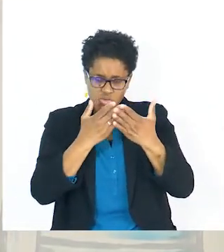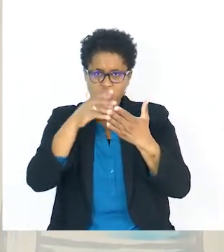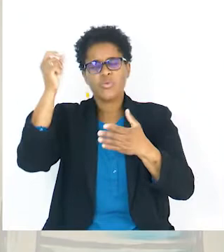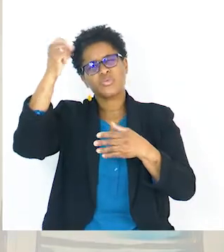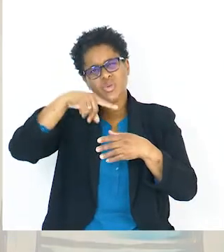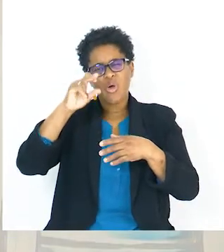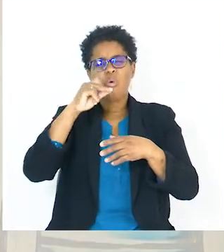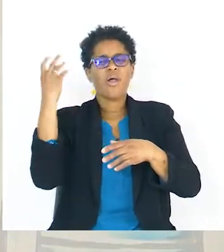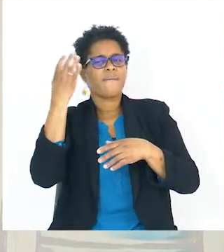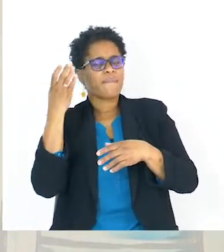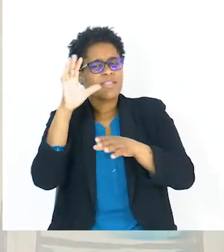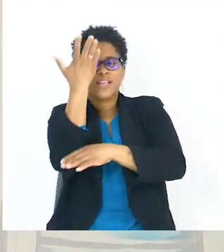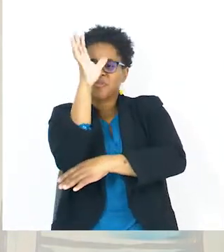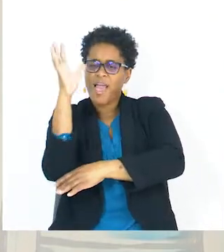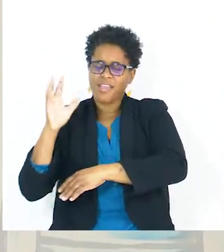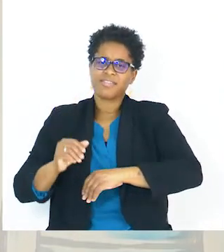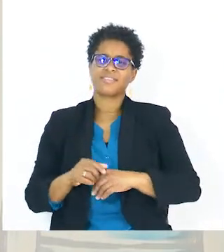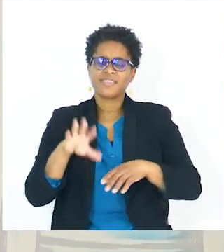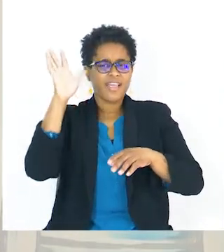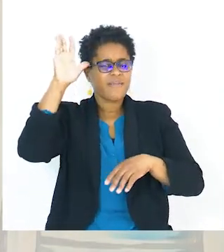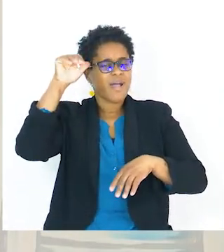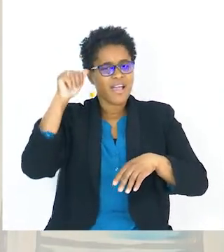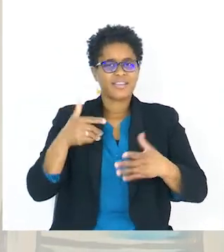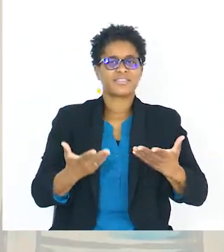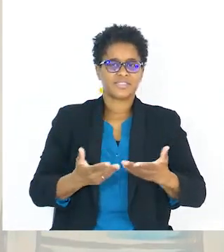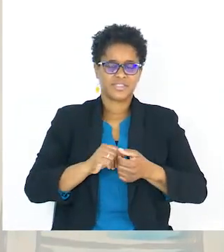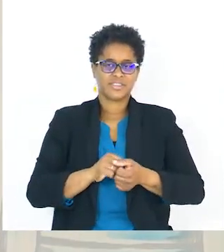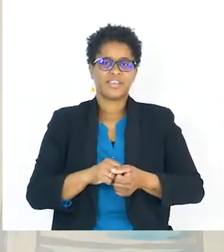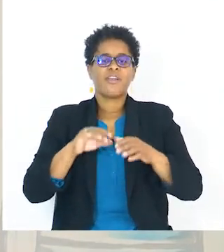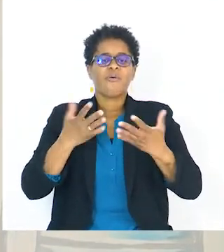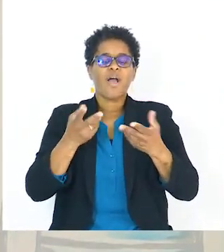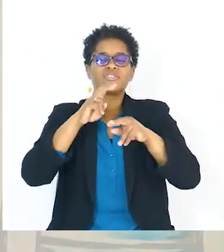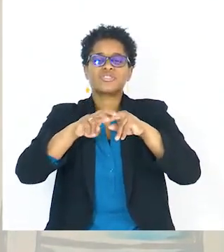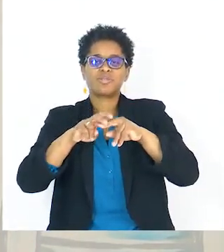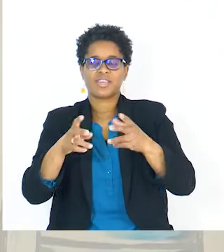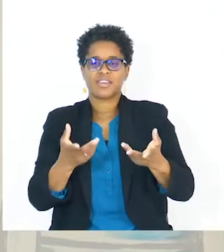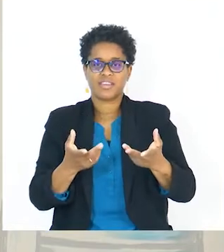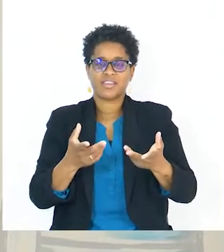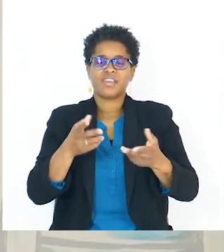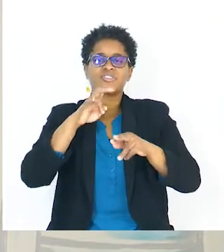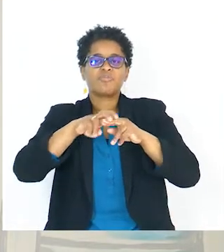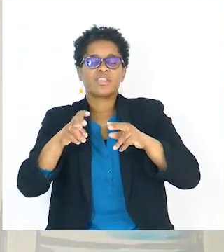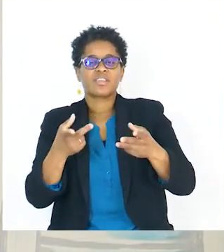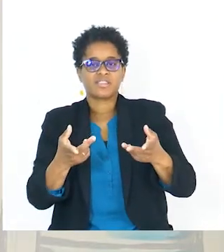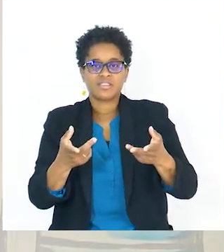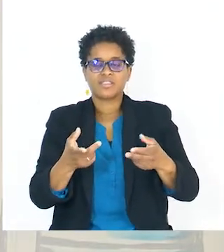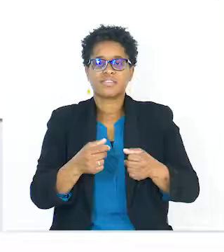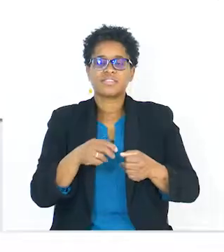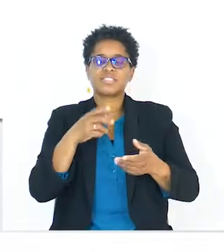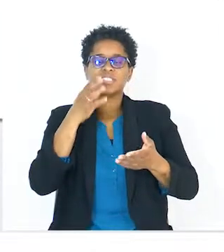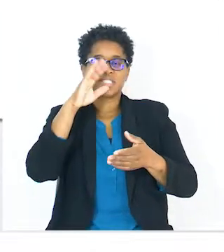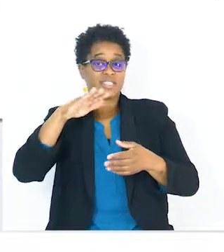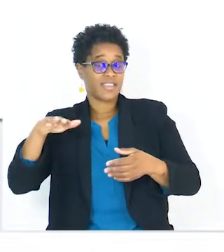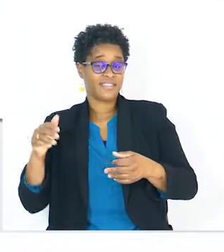o solo, o meio ambiente, as plantas, os animais. Qual é a disciplina? É a disciplina